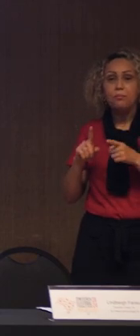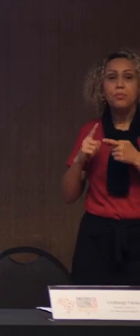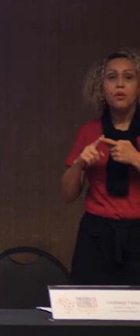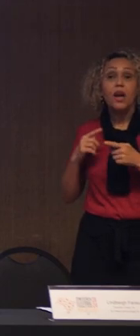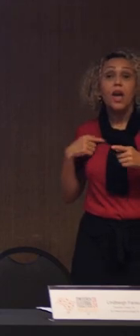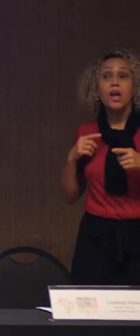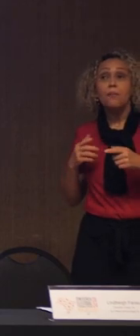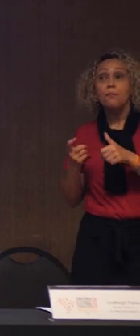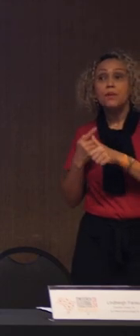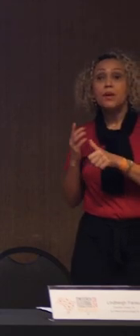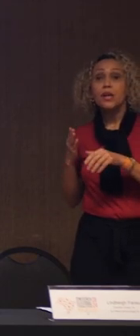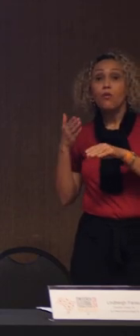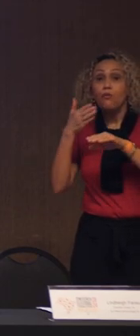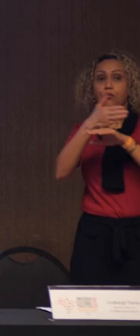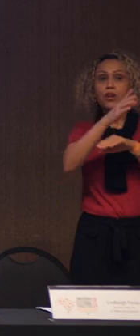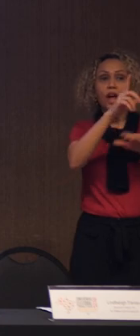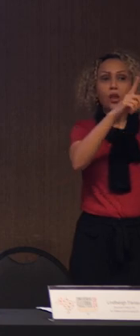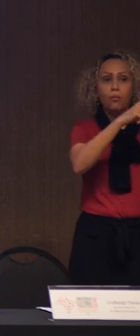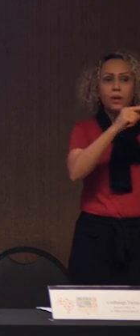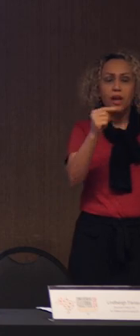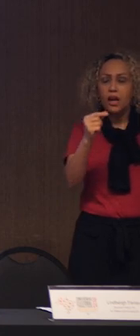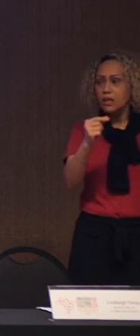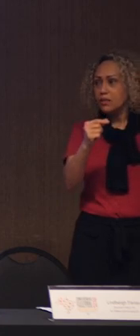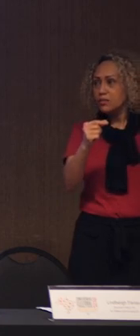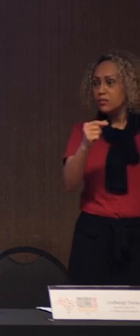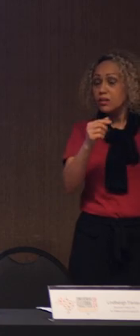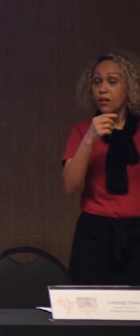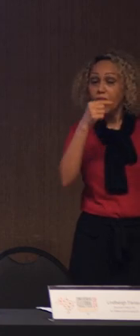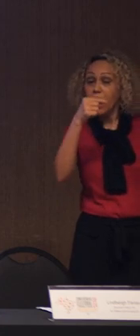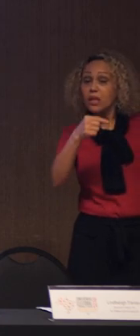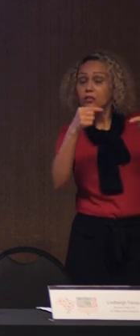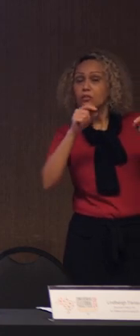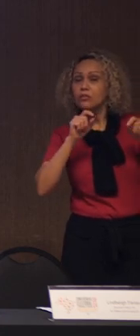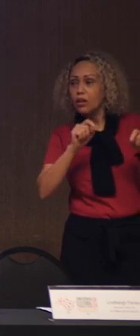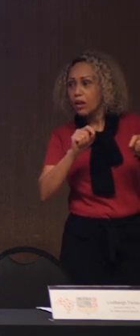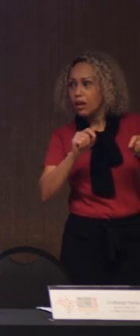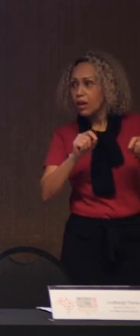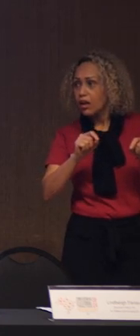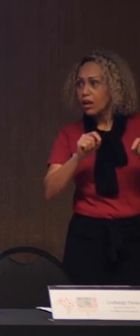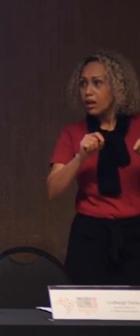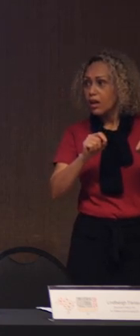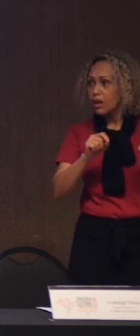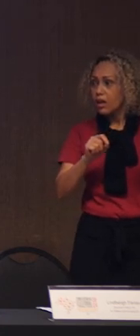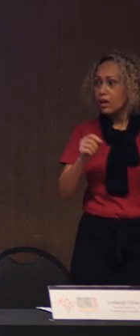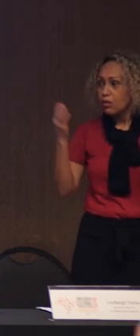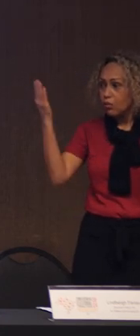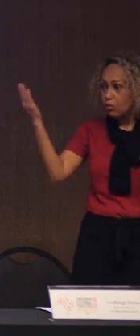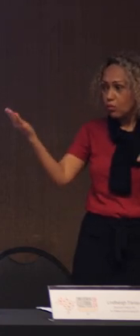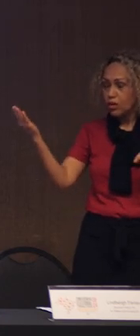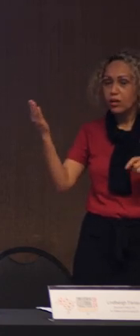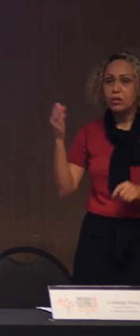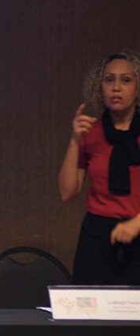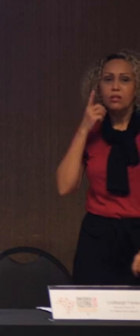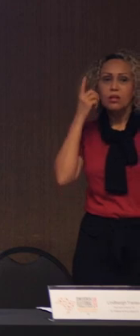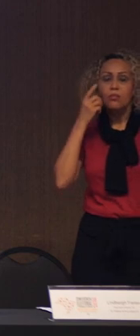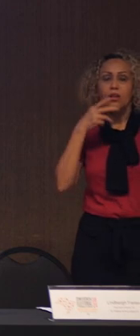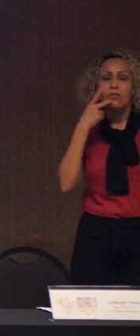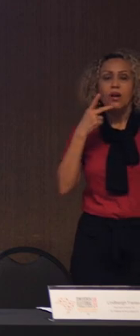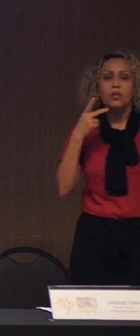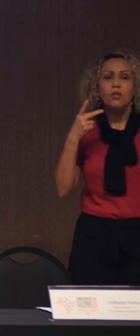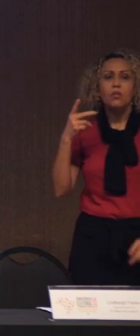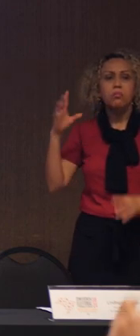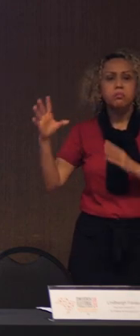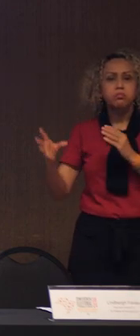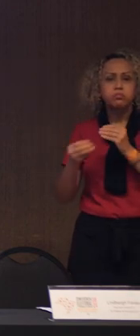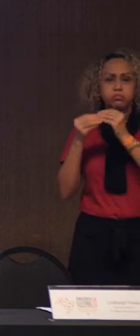aqui. É justamente isso. Sua fala foi precisa. Todo